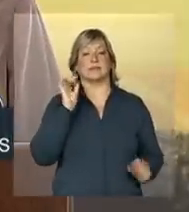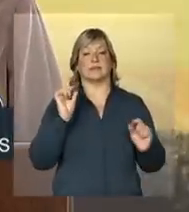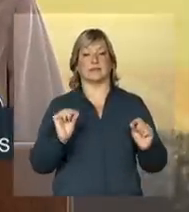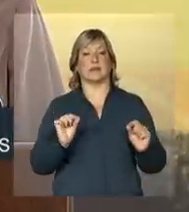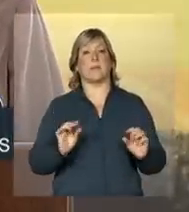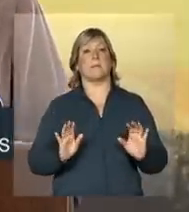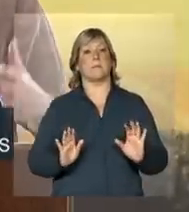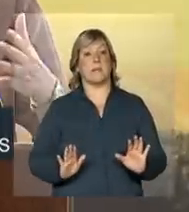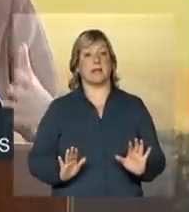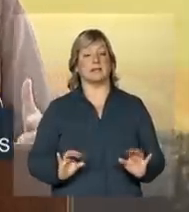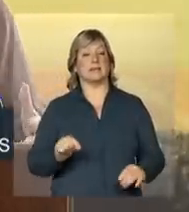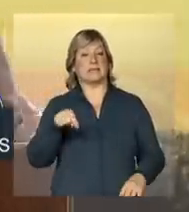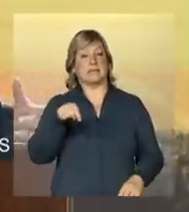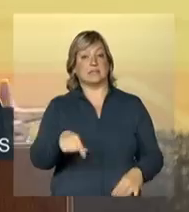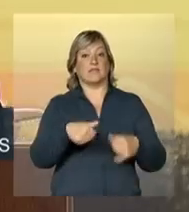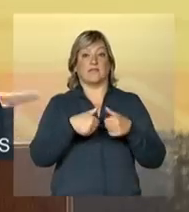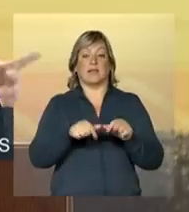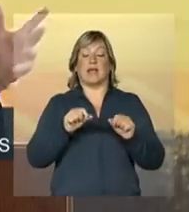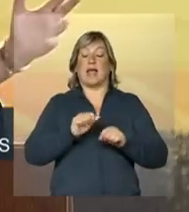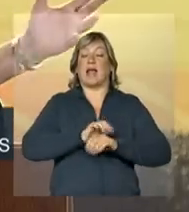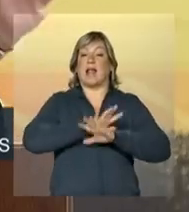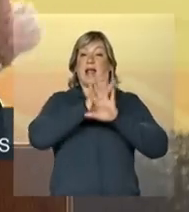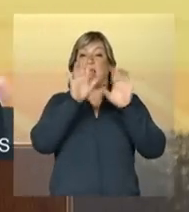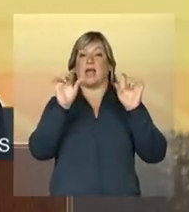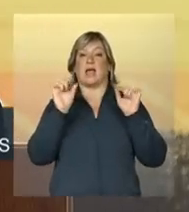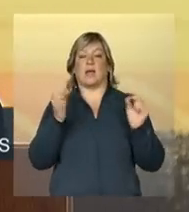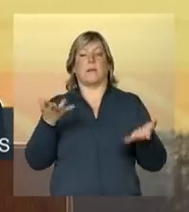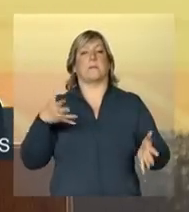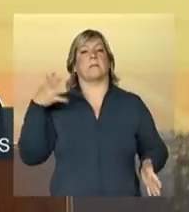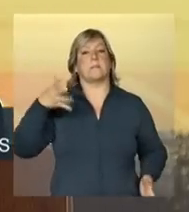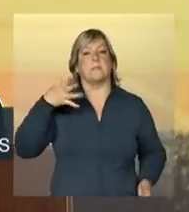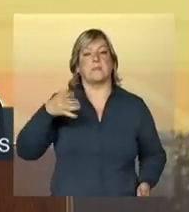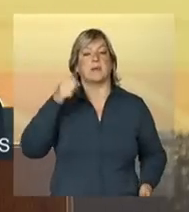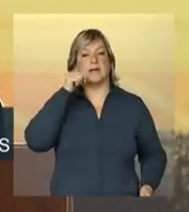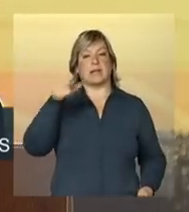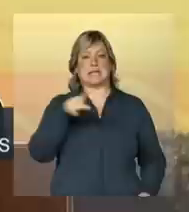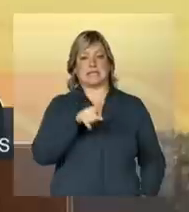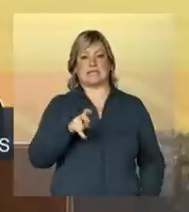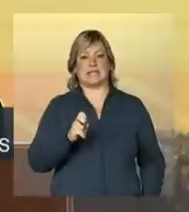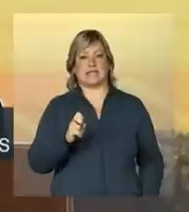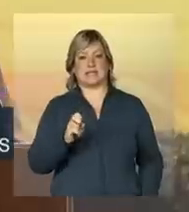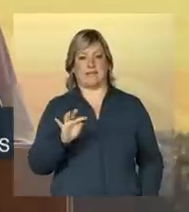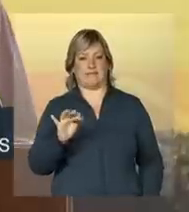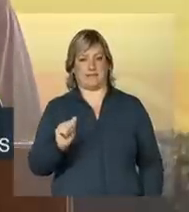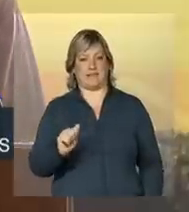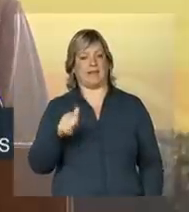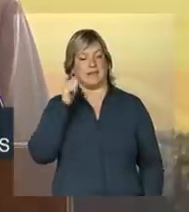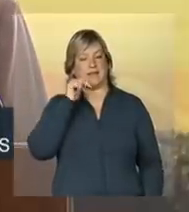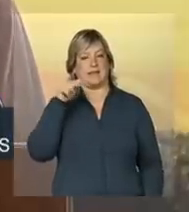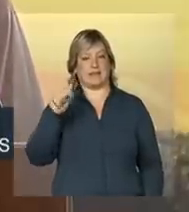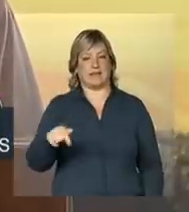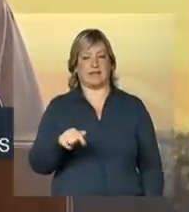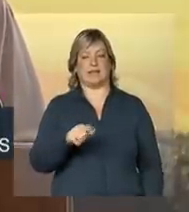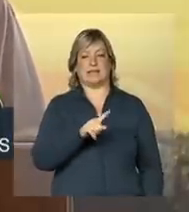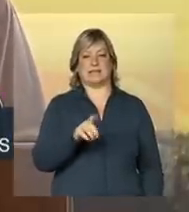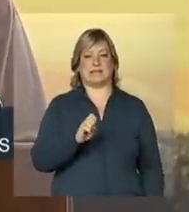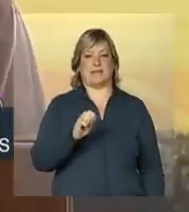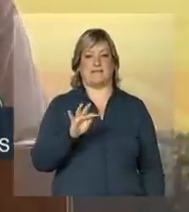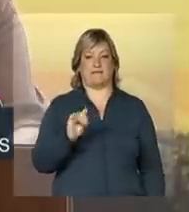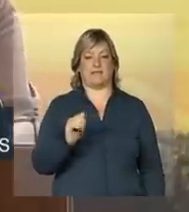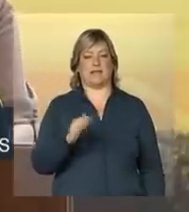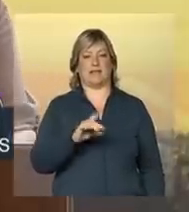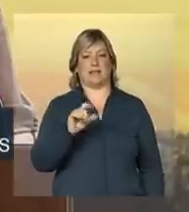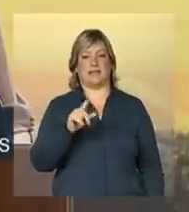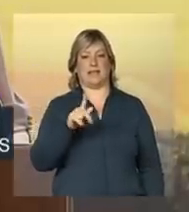mas isso fica claro nas palavras da Dona Zefa Dona Zefa da Guia